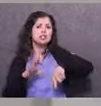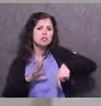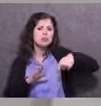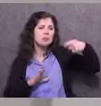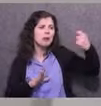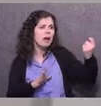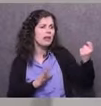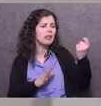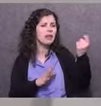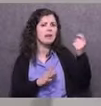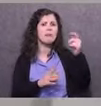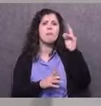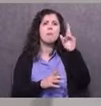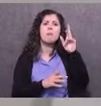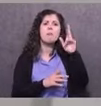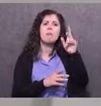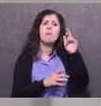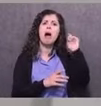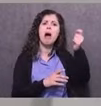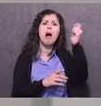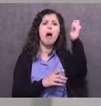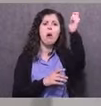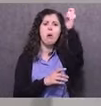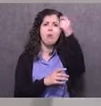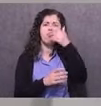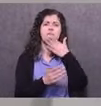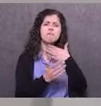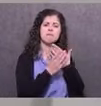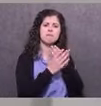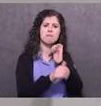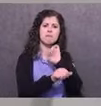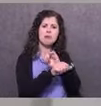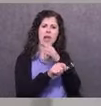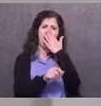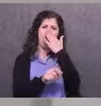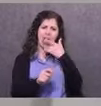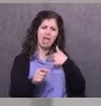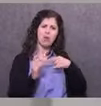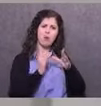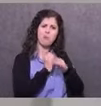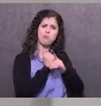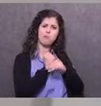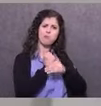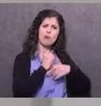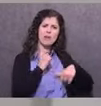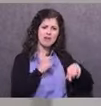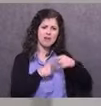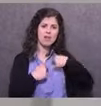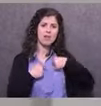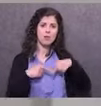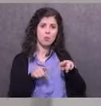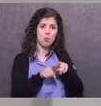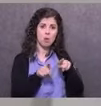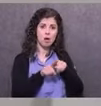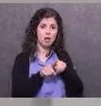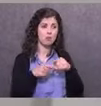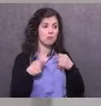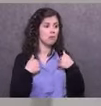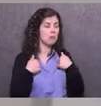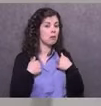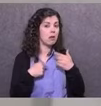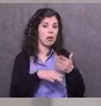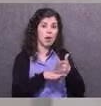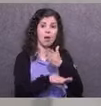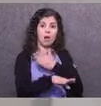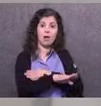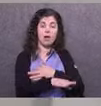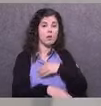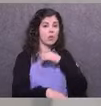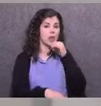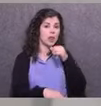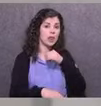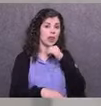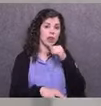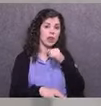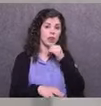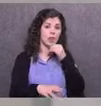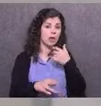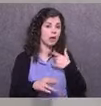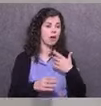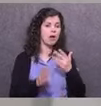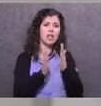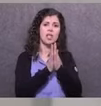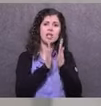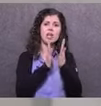prender, como se fosse um salteador. Eu estava todos os dias sentado no templo